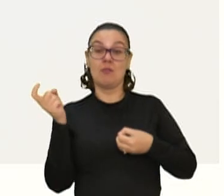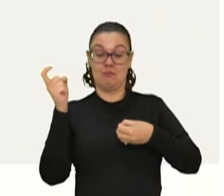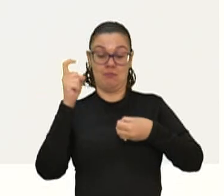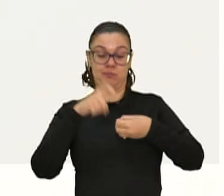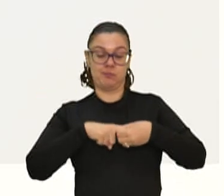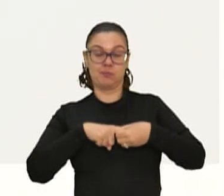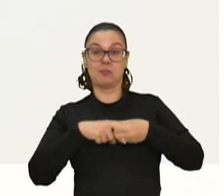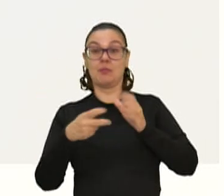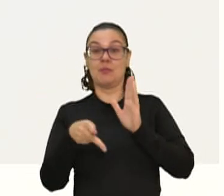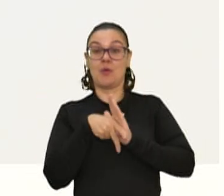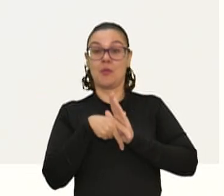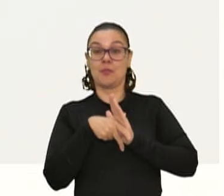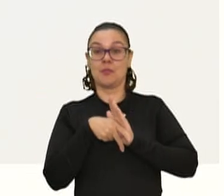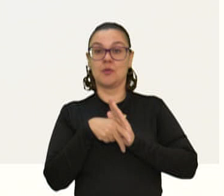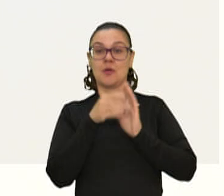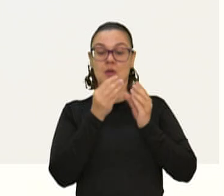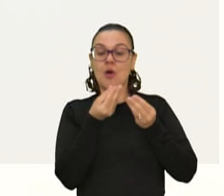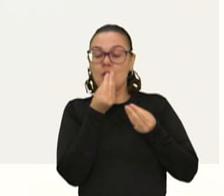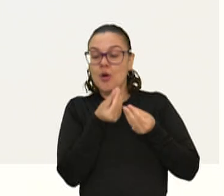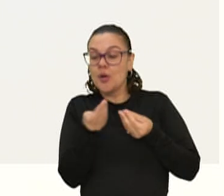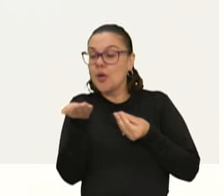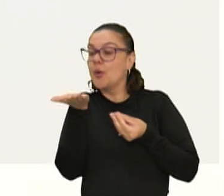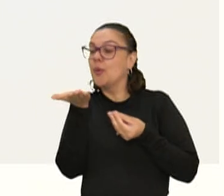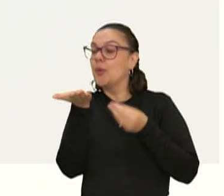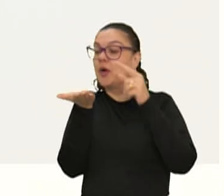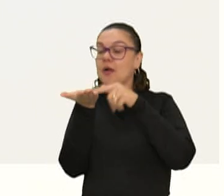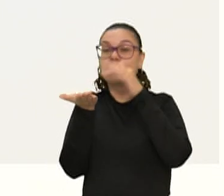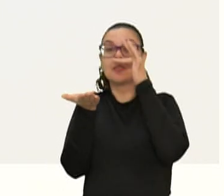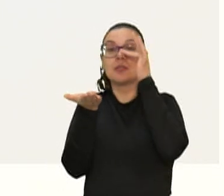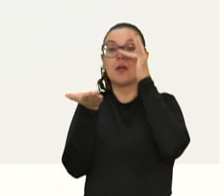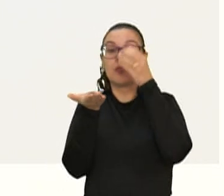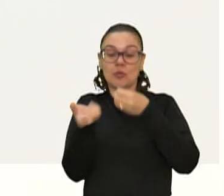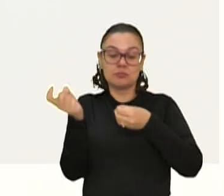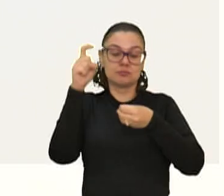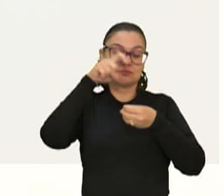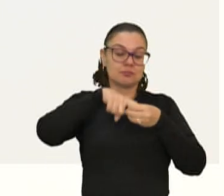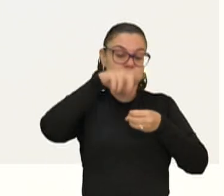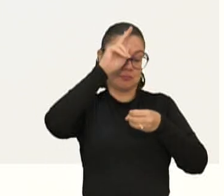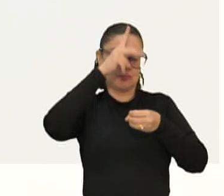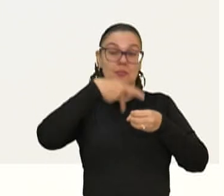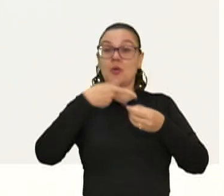Autofecundação. O pólen da própria flor fecundar ela mesma.